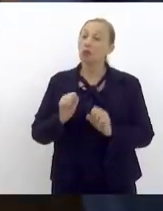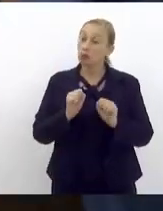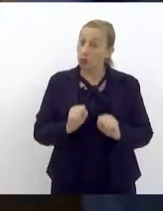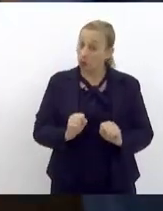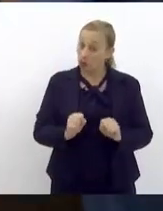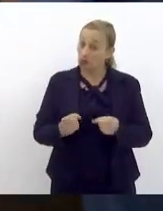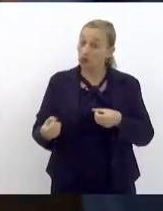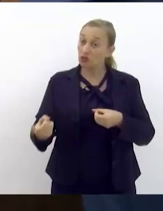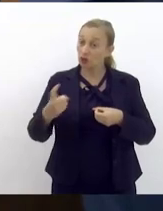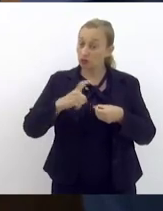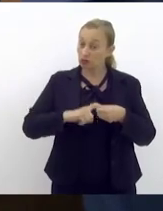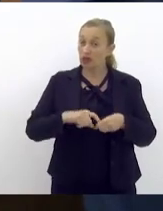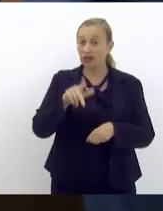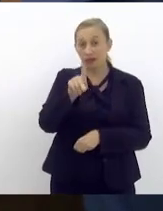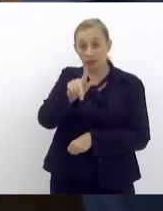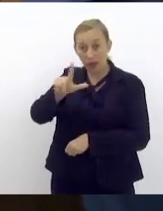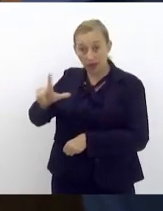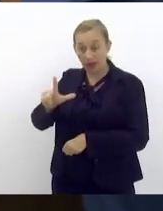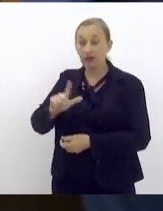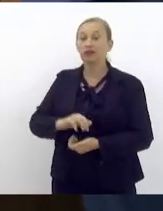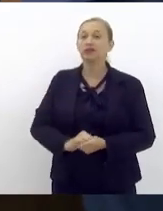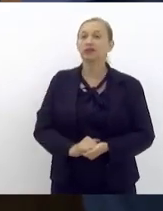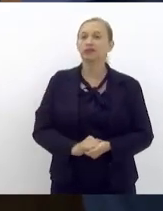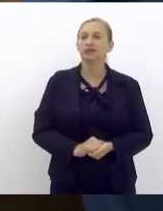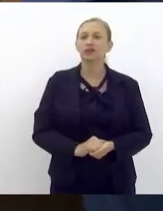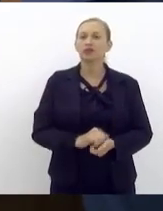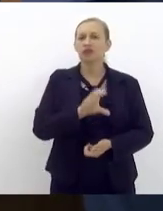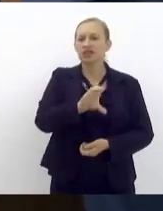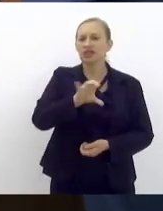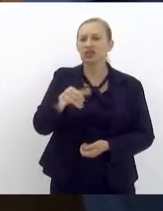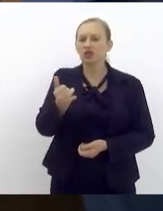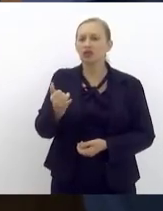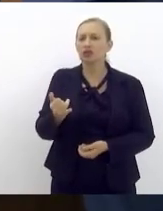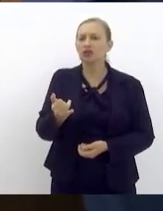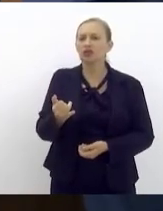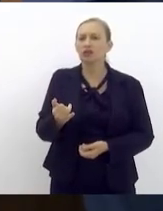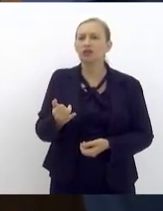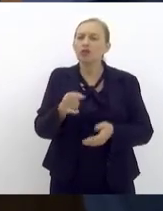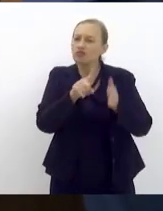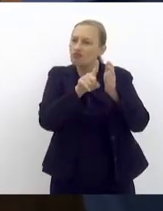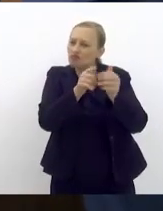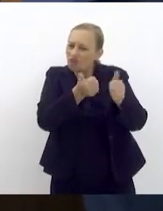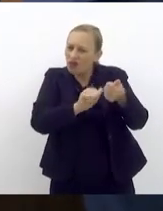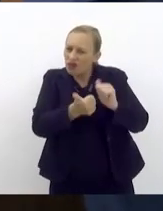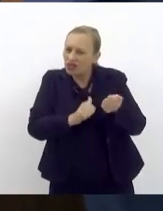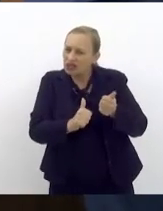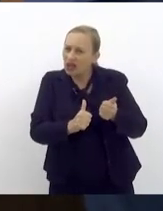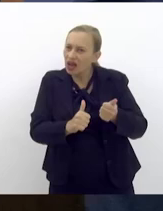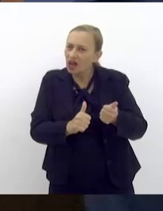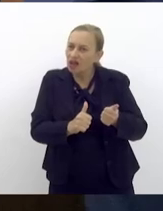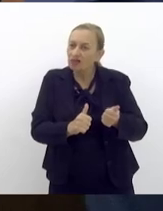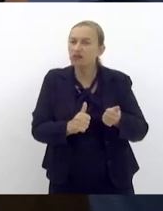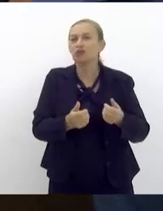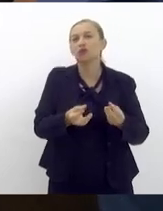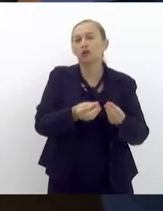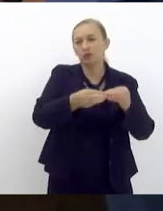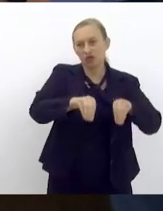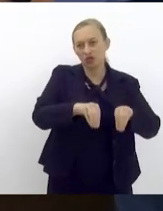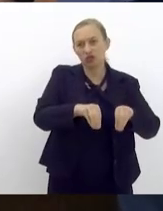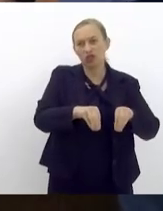remeter esse PL para o para ccj para avaliar uma eventual prejudicabilidade função da